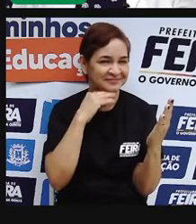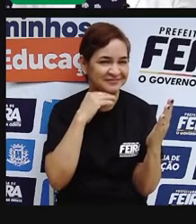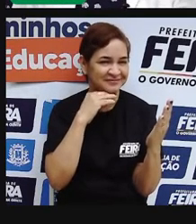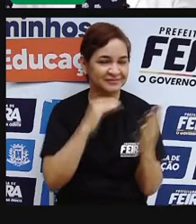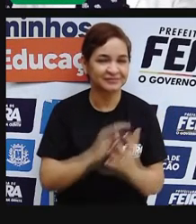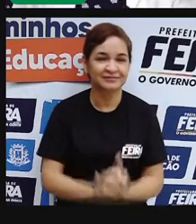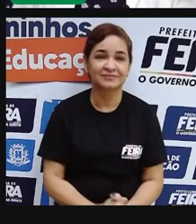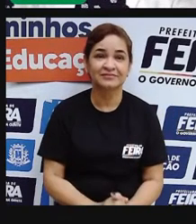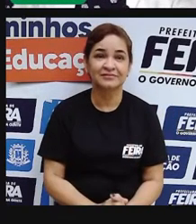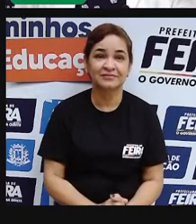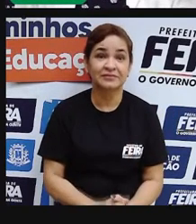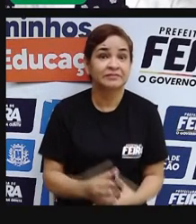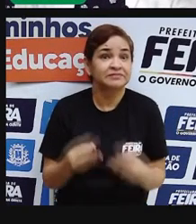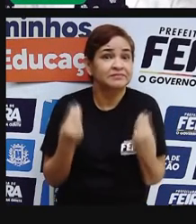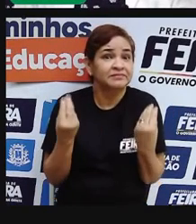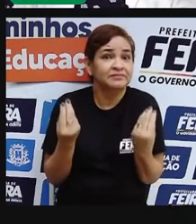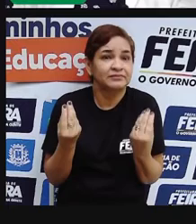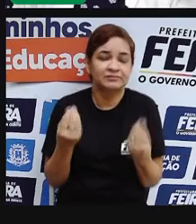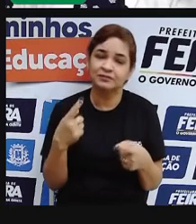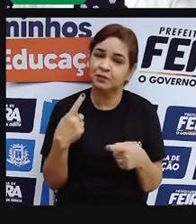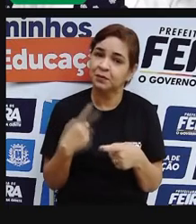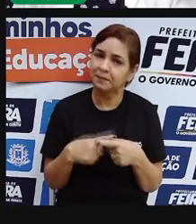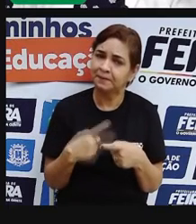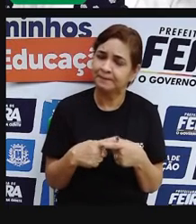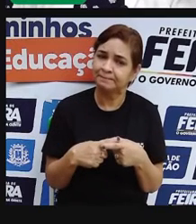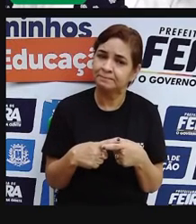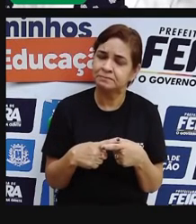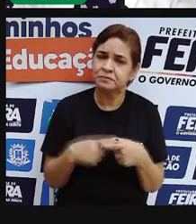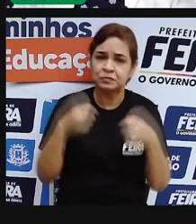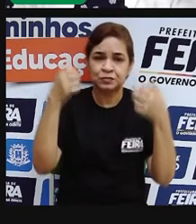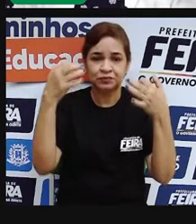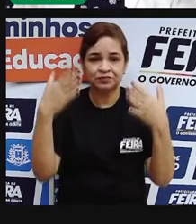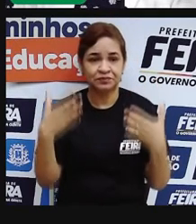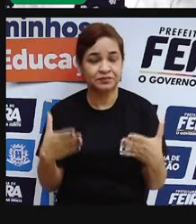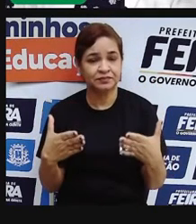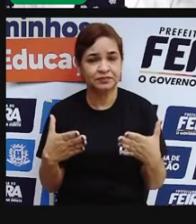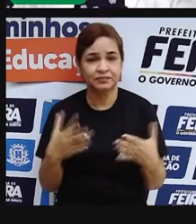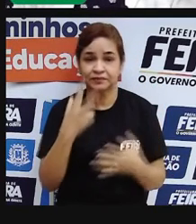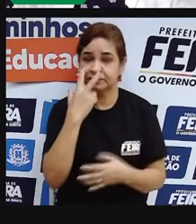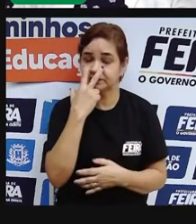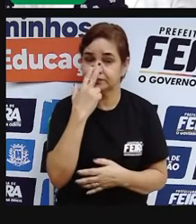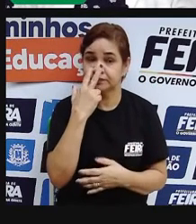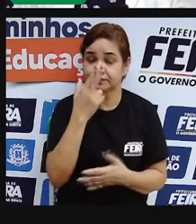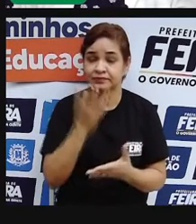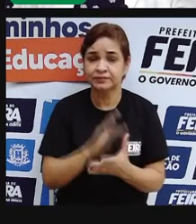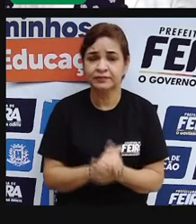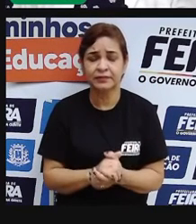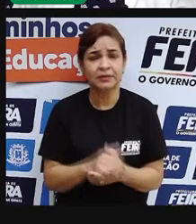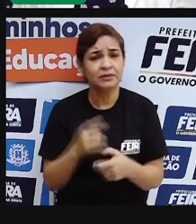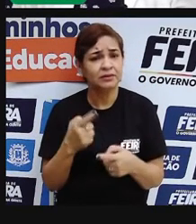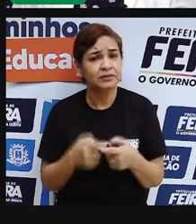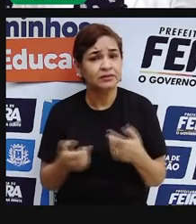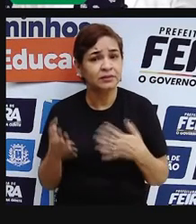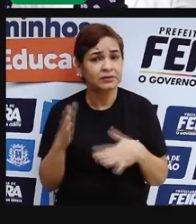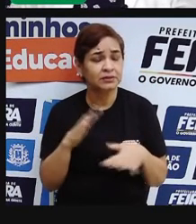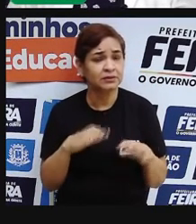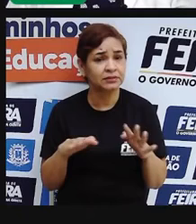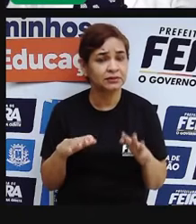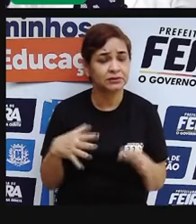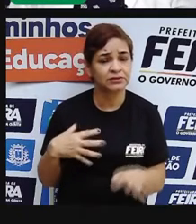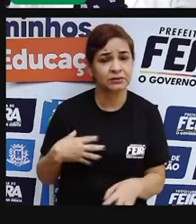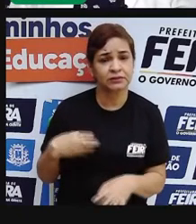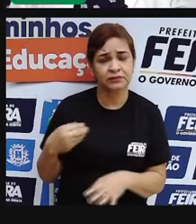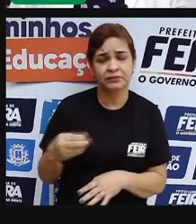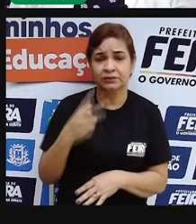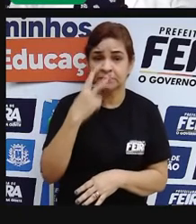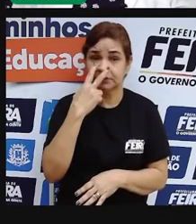e como e por que você explicaria esta semelhança o que que às vezes tem um filho que